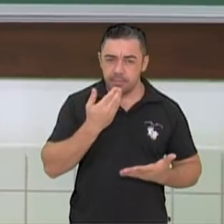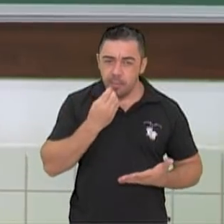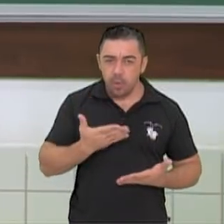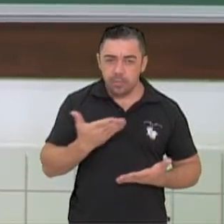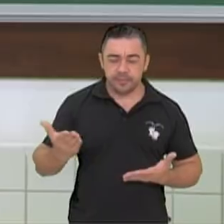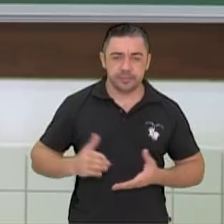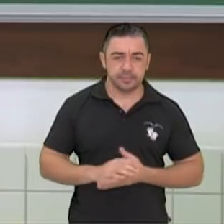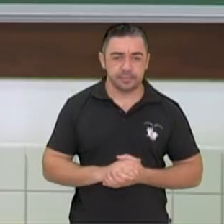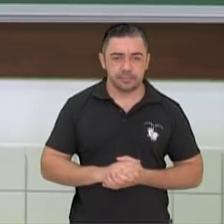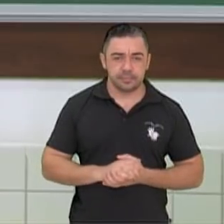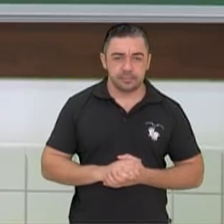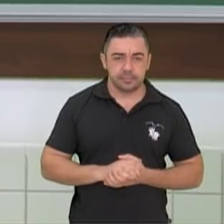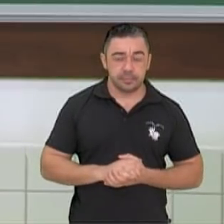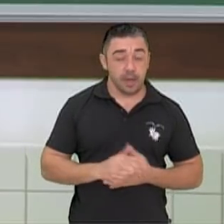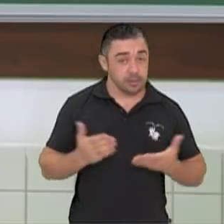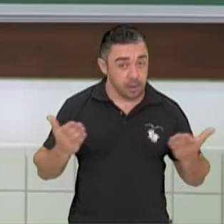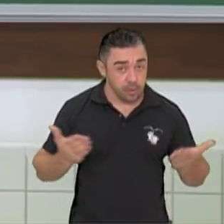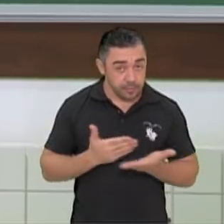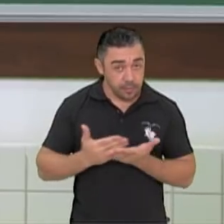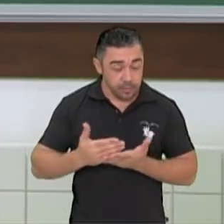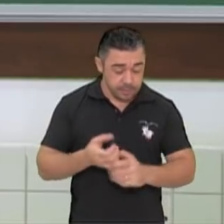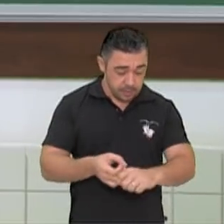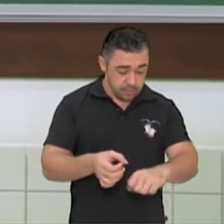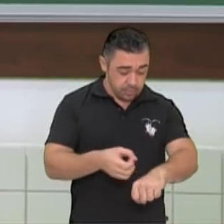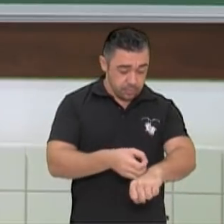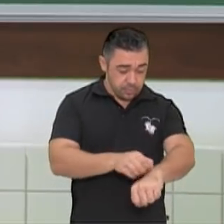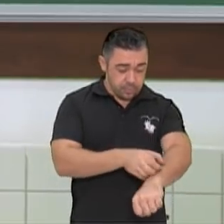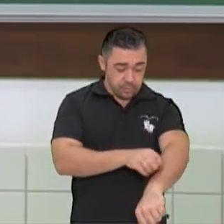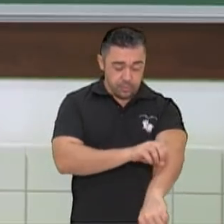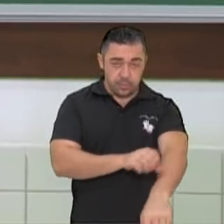mais delongas, como diriam os mais antigos, dobrando,